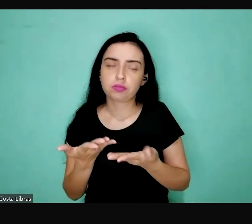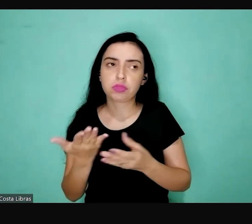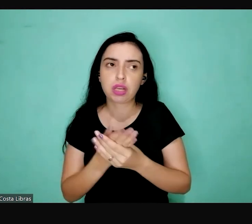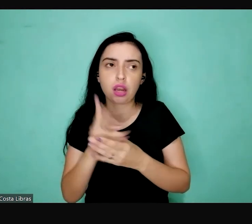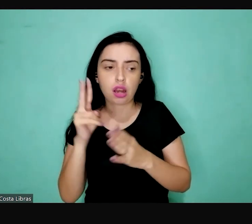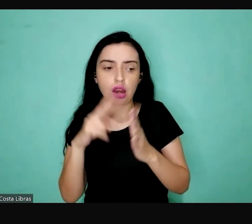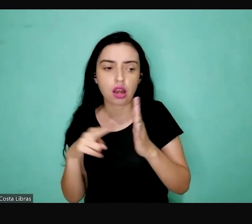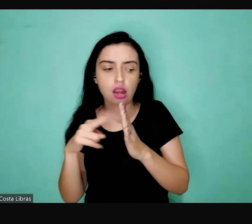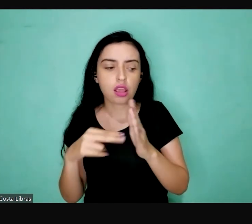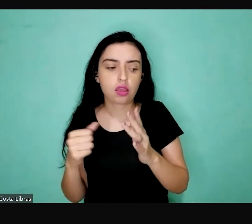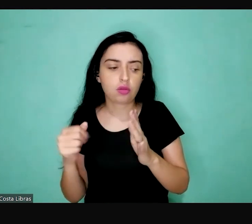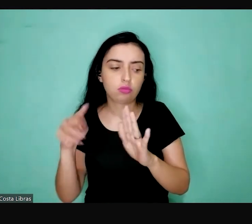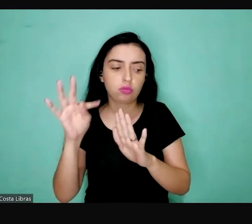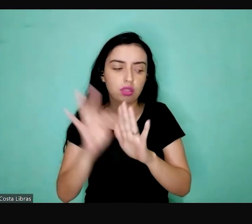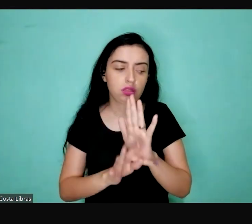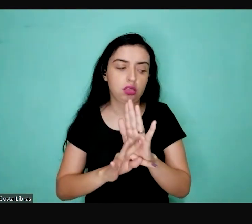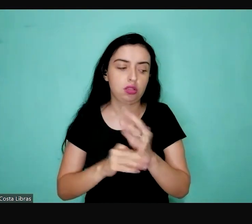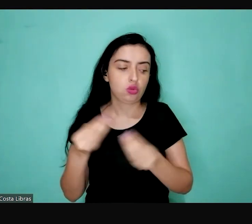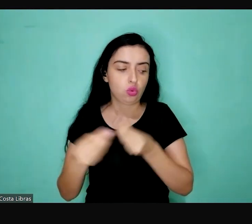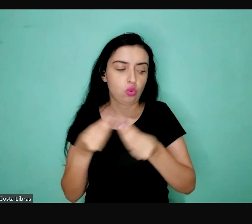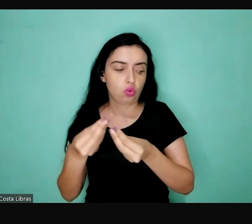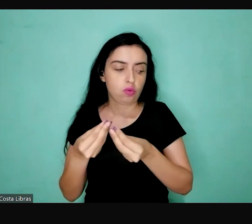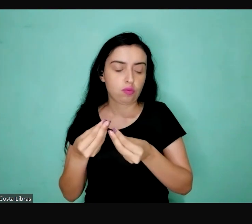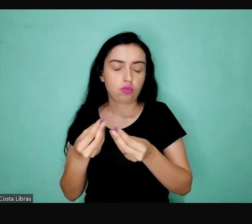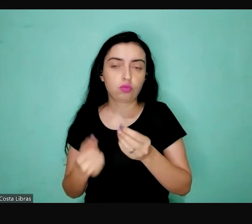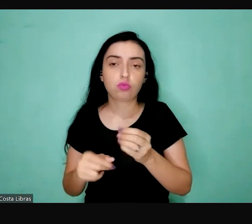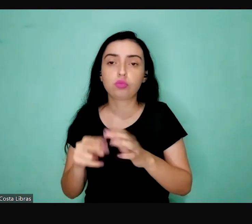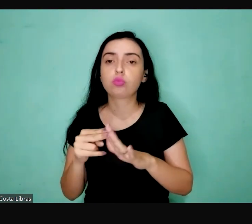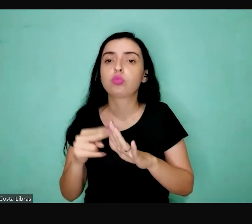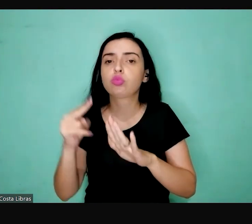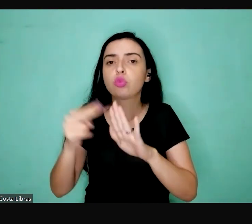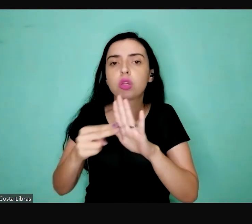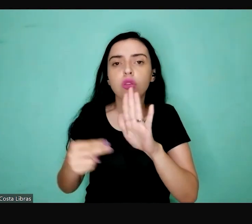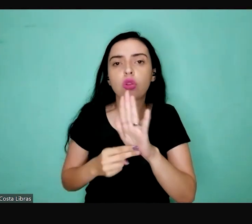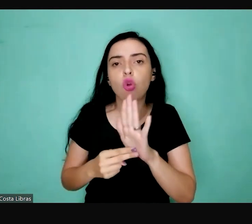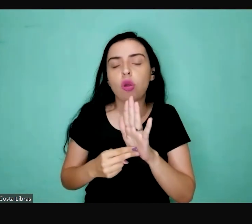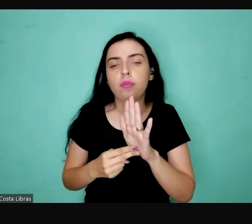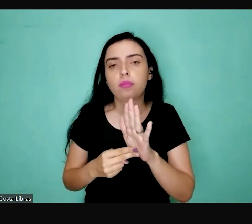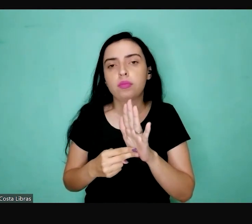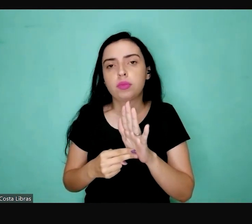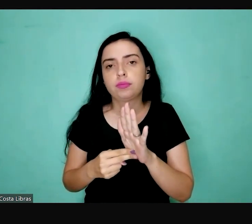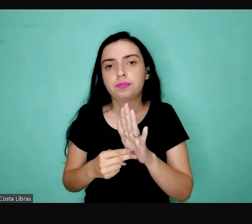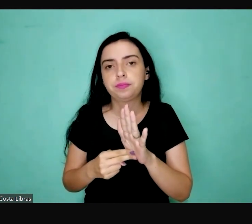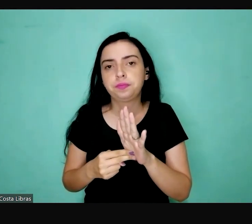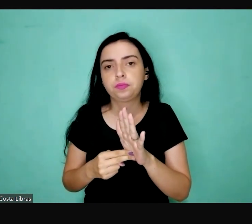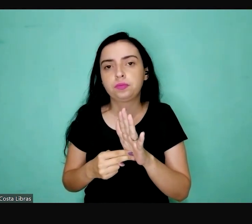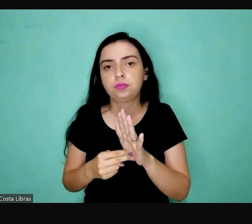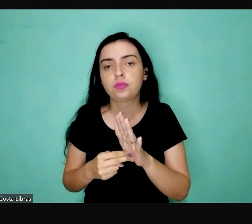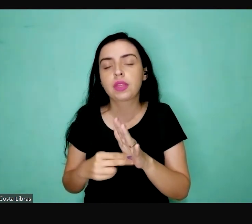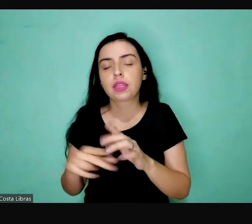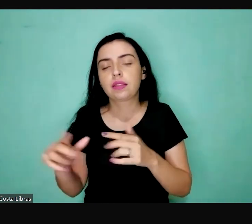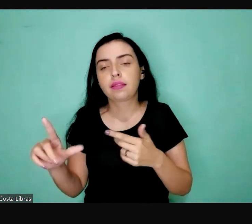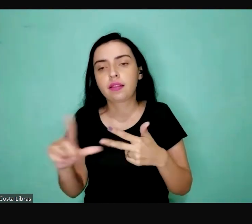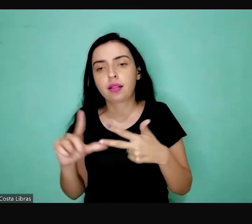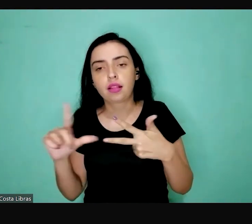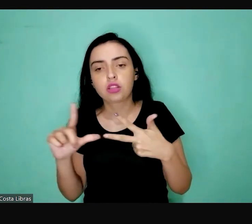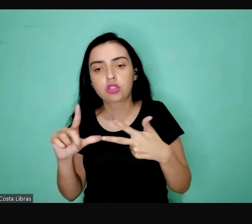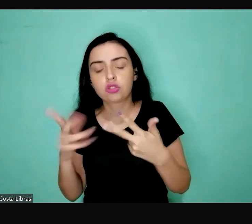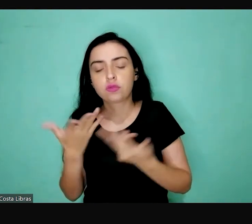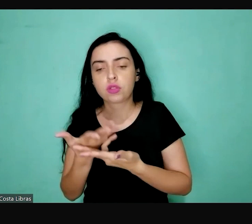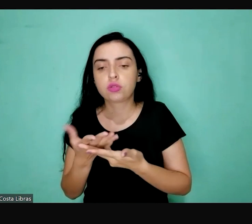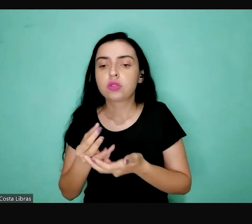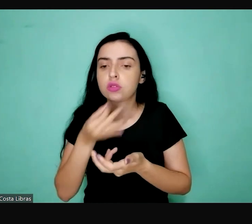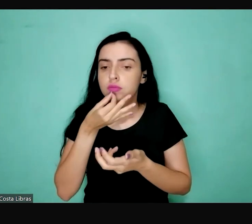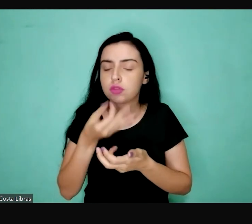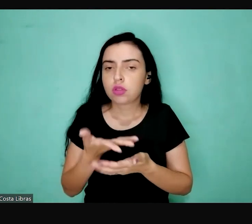não é, como se fosse um ato normativo do legislativo. No ato normativo do legislativo, nós consideramos, não é,